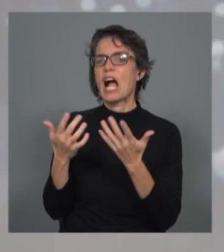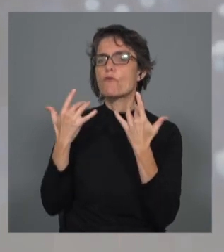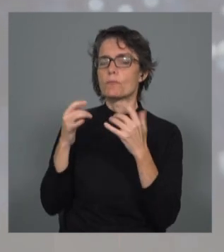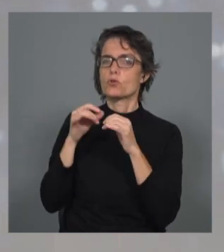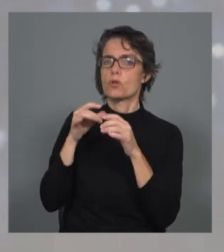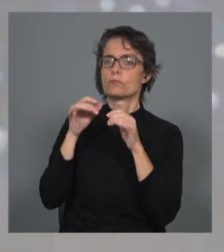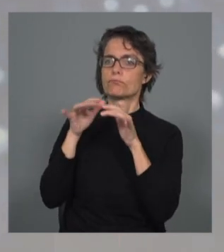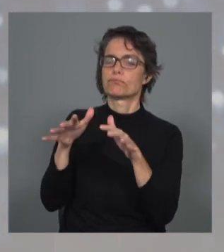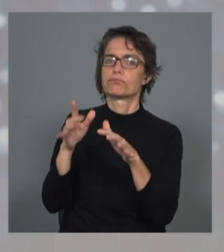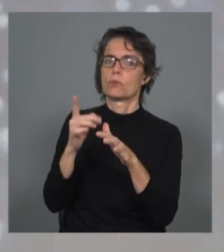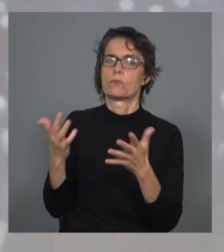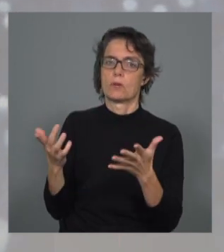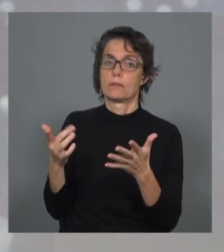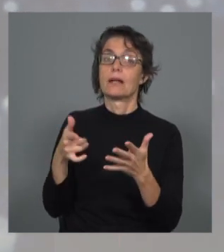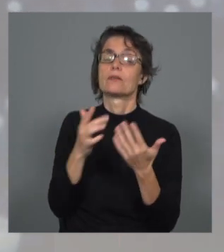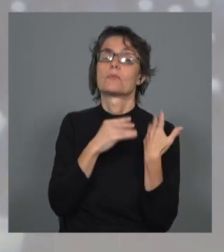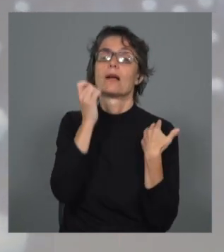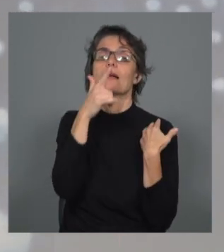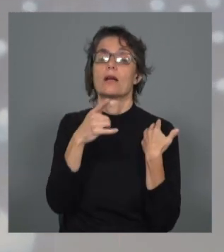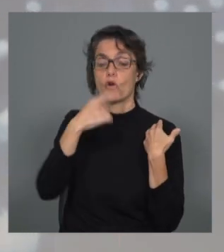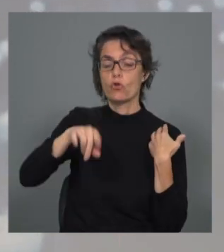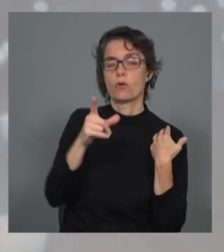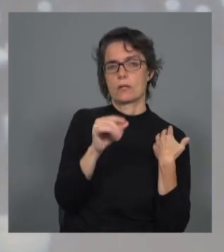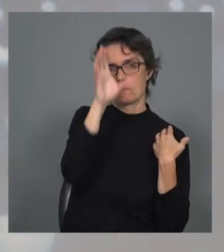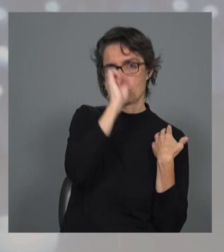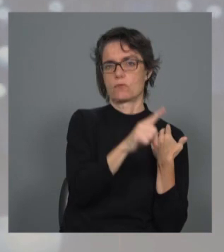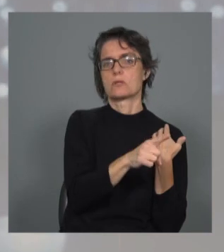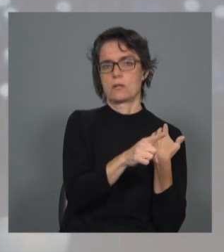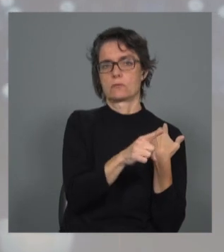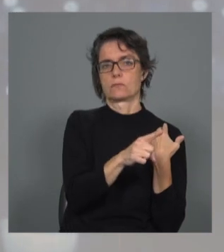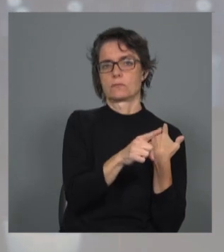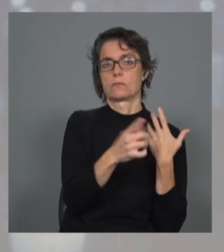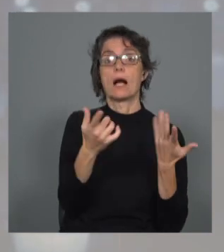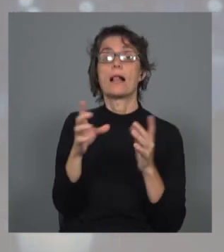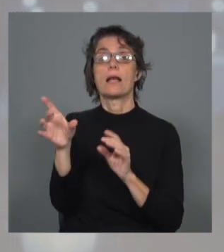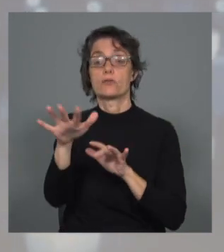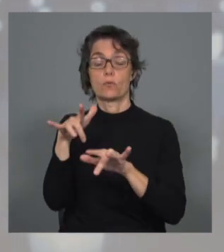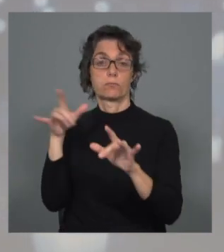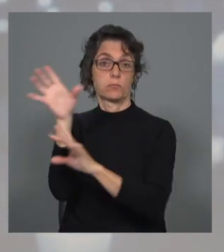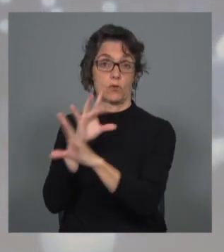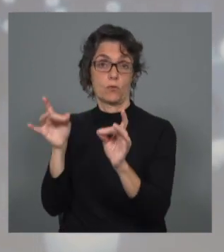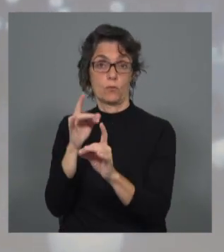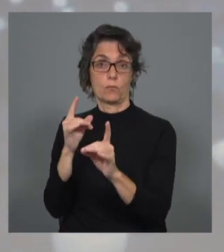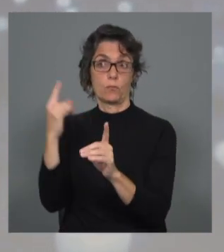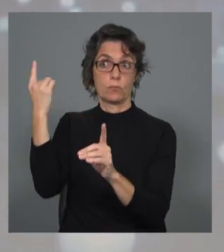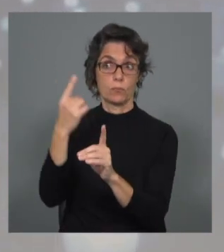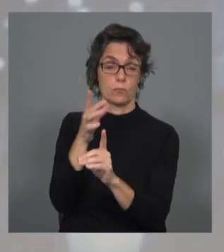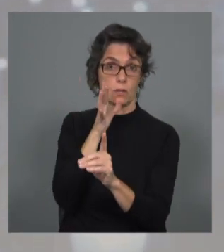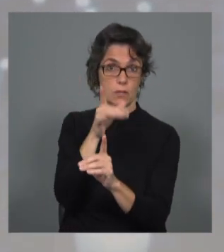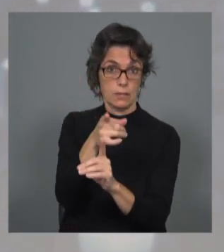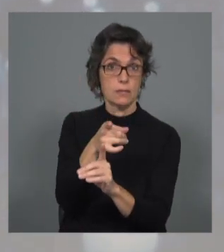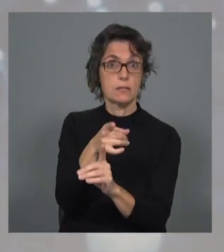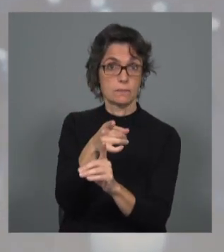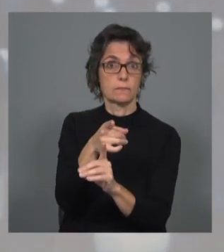mas também ao Estado, conforme até o Parlamento Europeu já deu nota